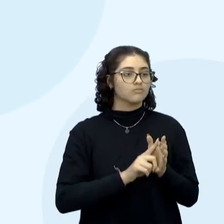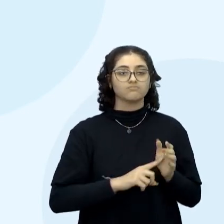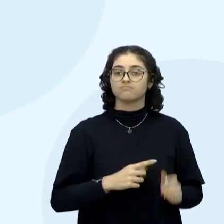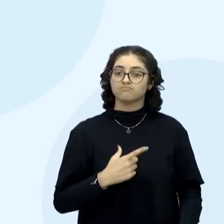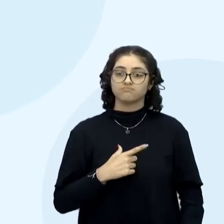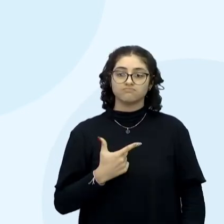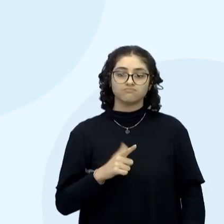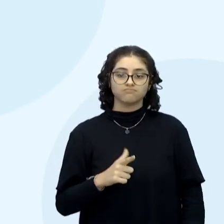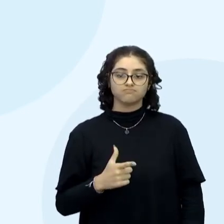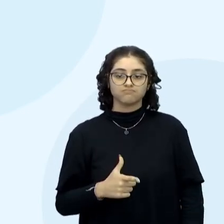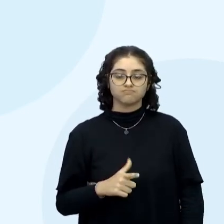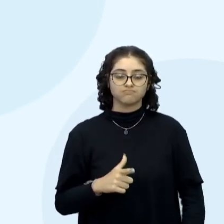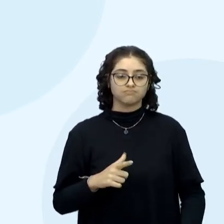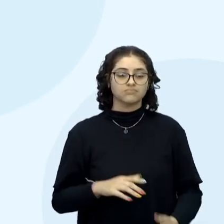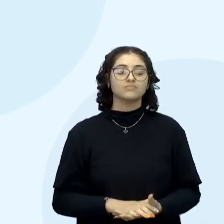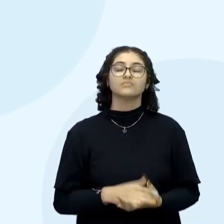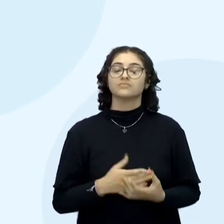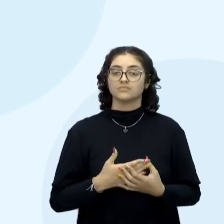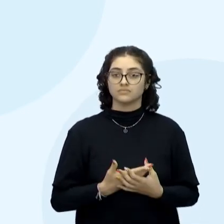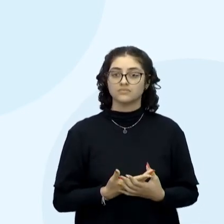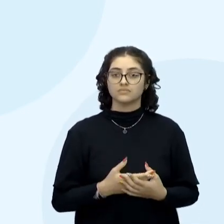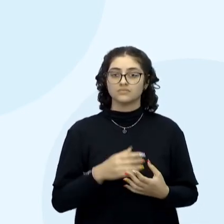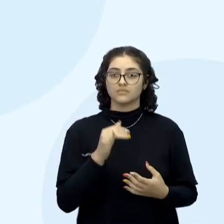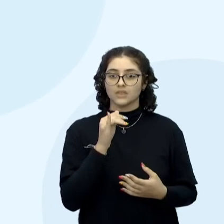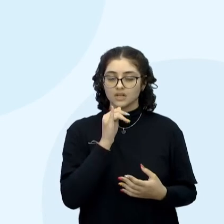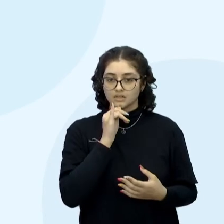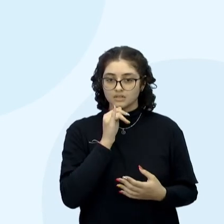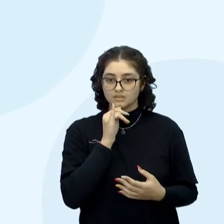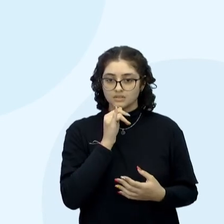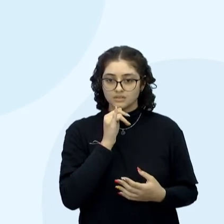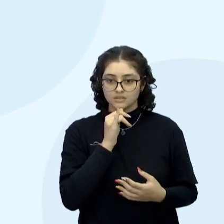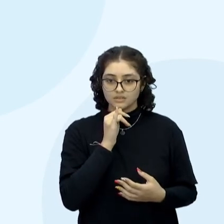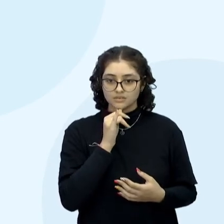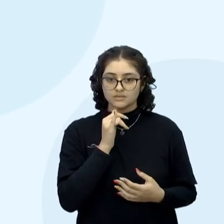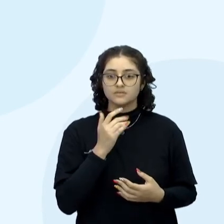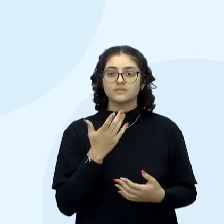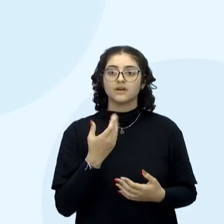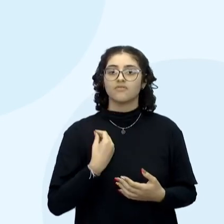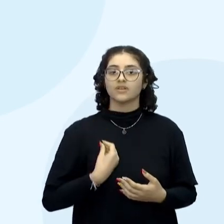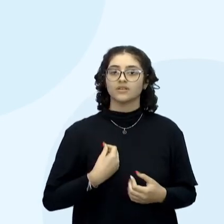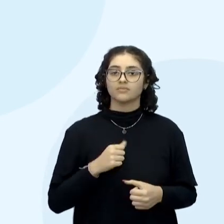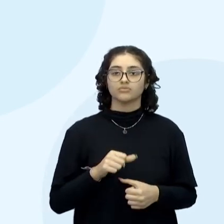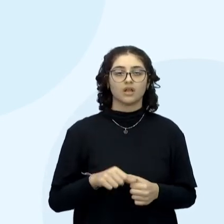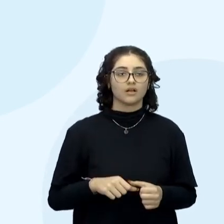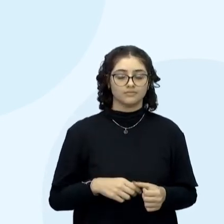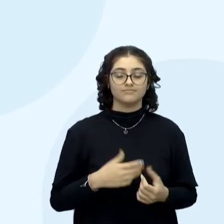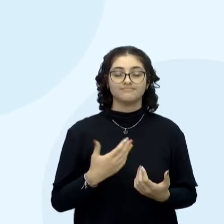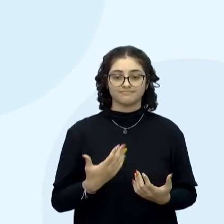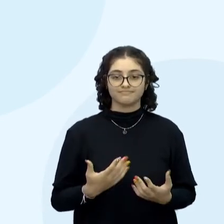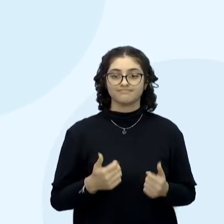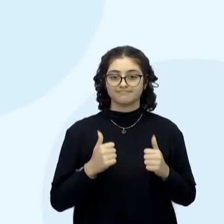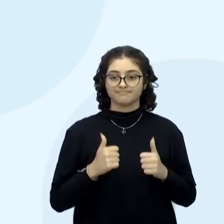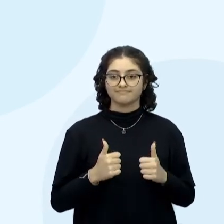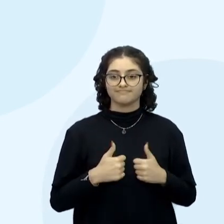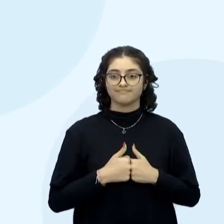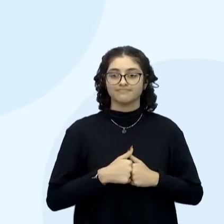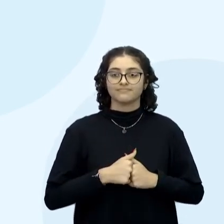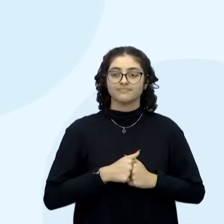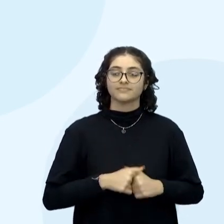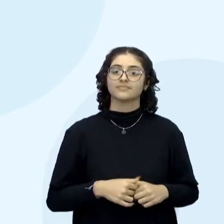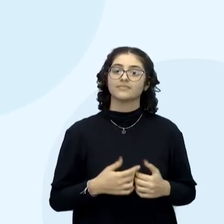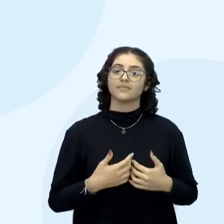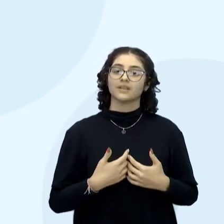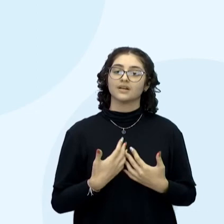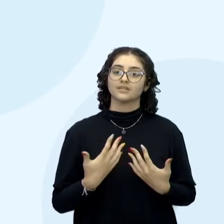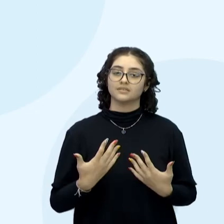interesses, entre eles, inclusive, o interesse da manutenção da sua própria vida. Tá certo? Então, aqui a